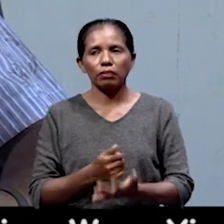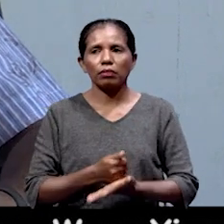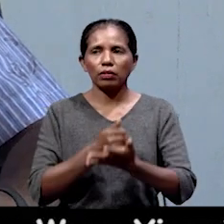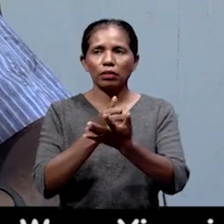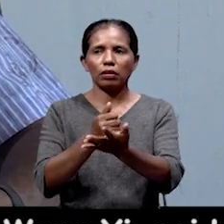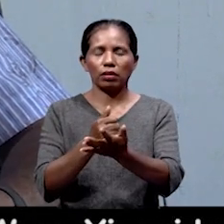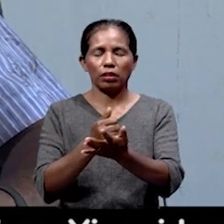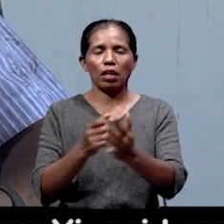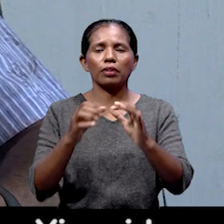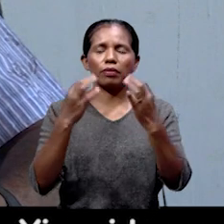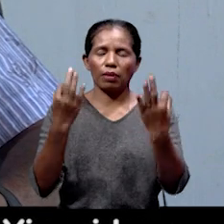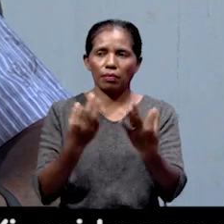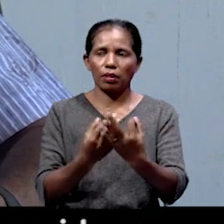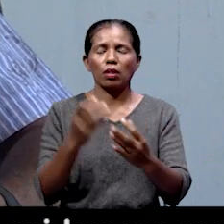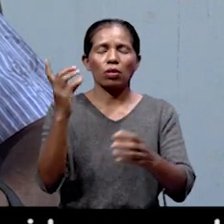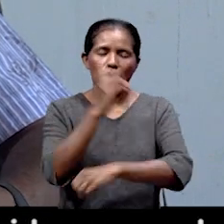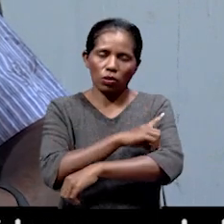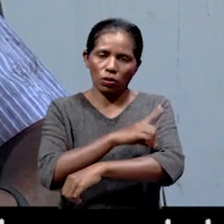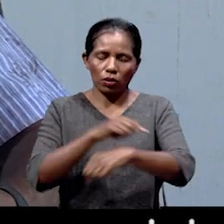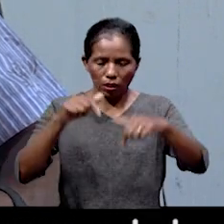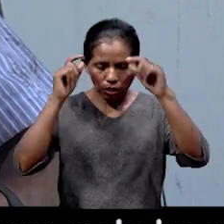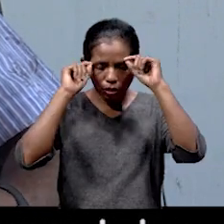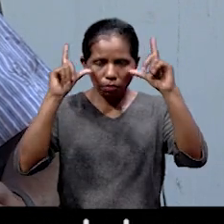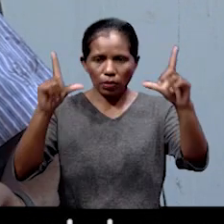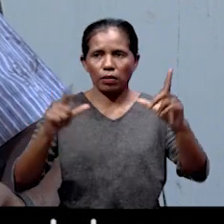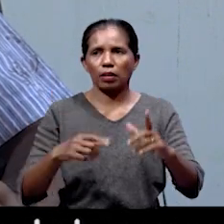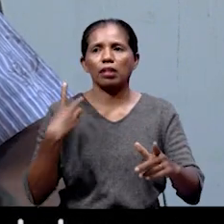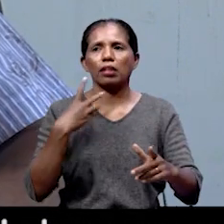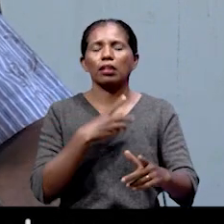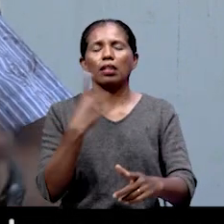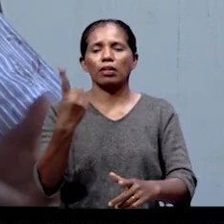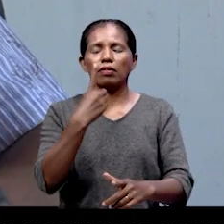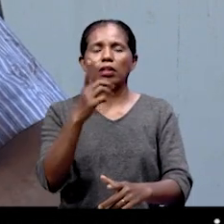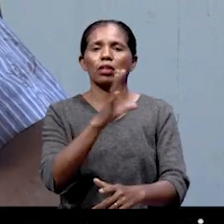kara umakai lor-lorong e Timor ba consumi ne ita depende dos ba